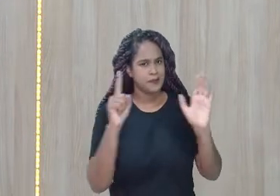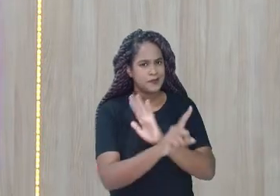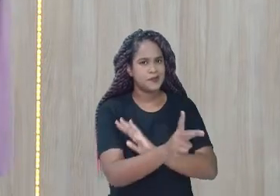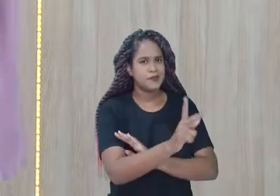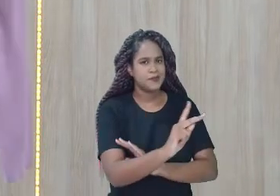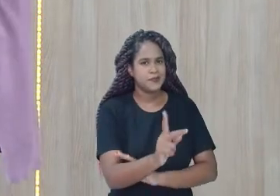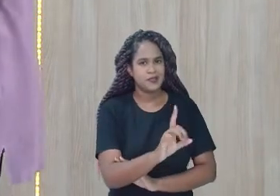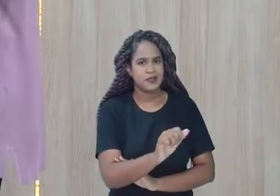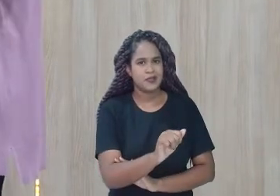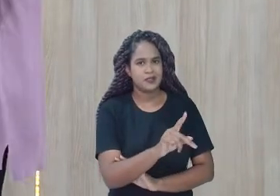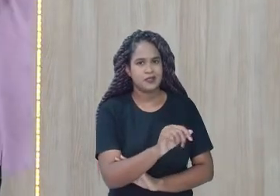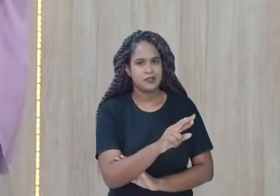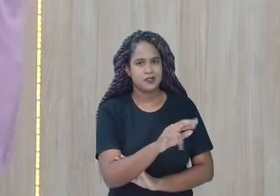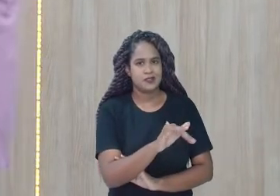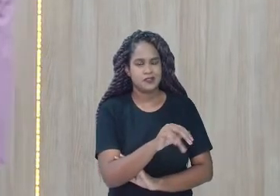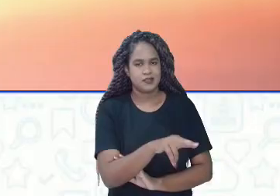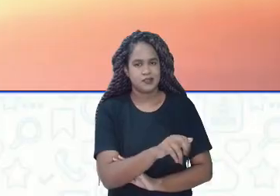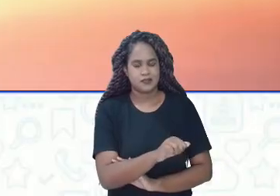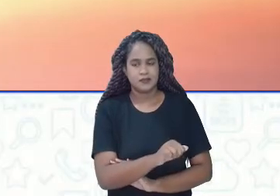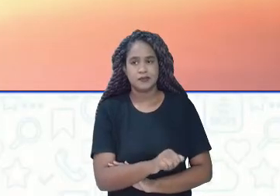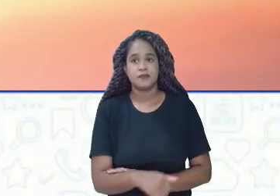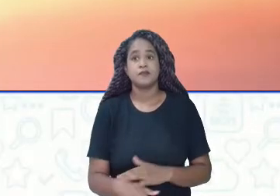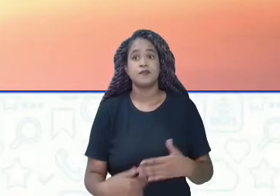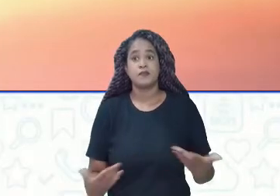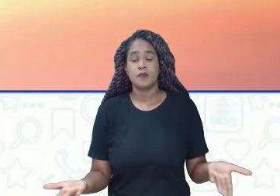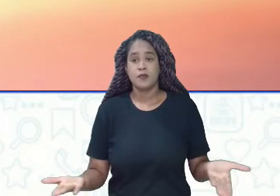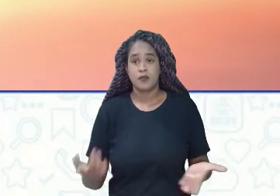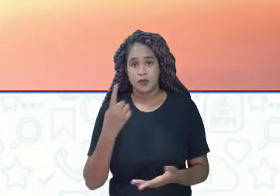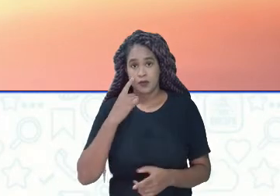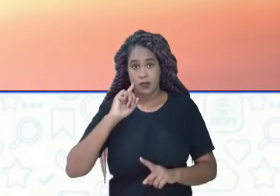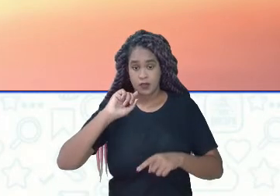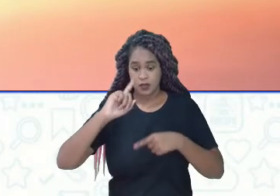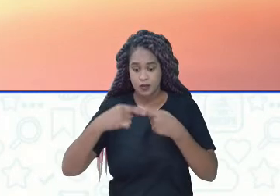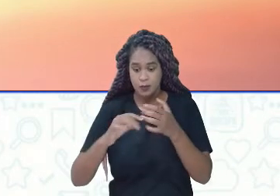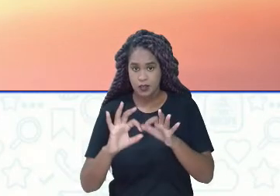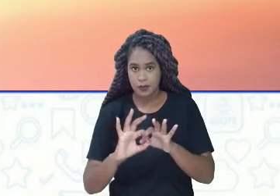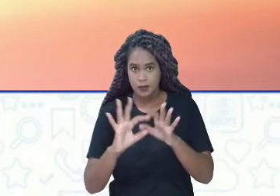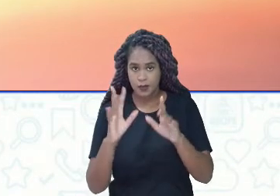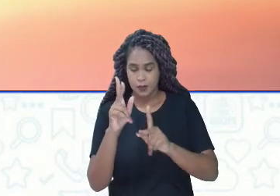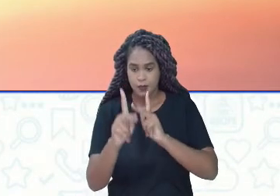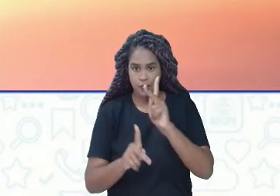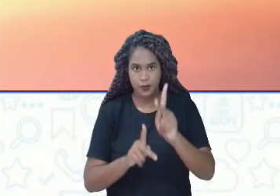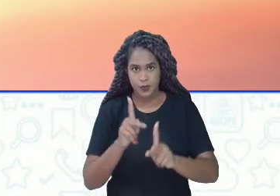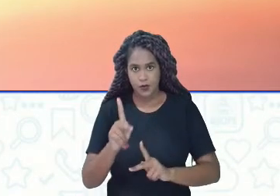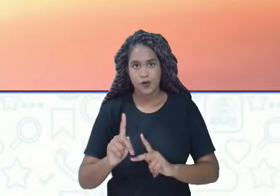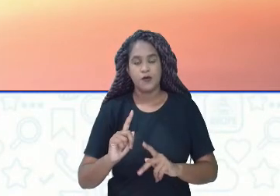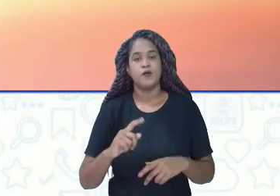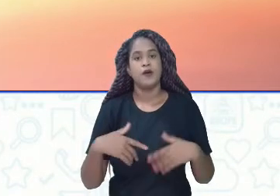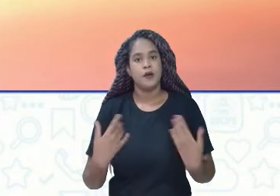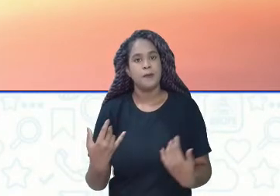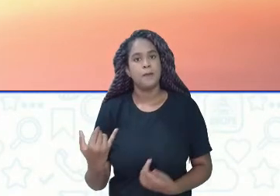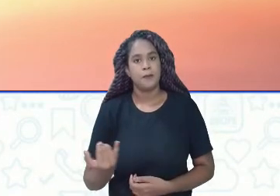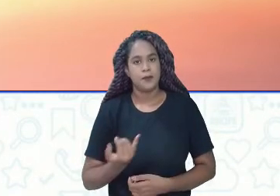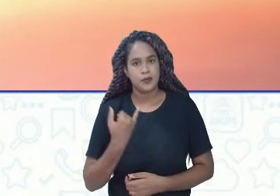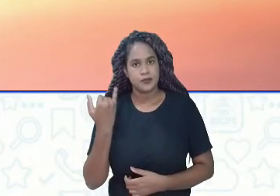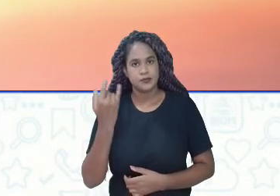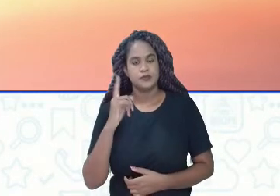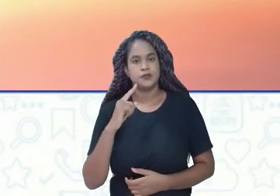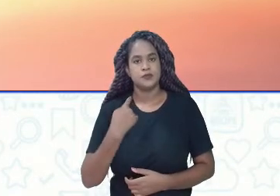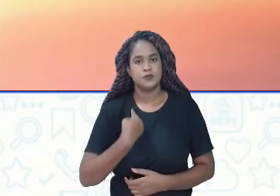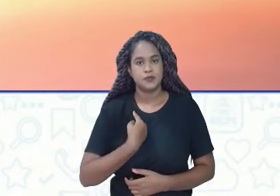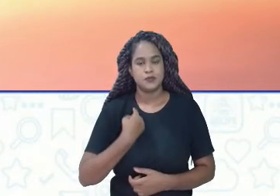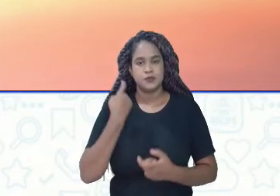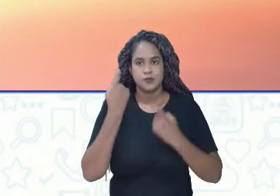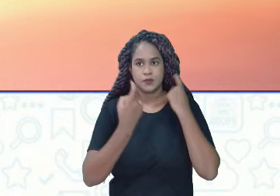quiserem. Ó, vamos continuar. Após a libertação do povo escravizado, é importante preocupar-se, né, e foi durante o período da Lei Eusébio